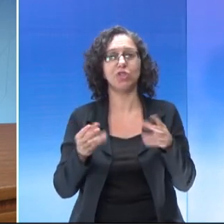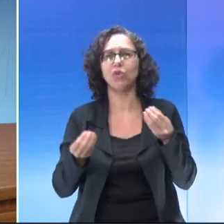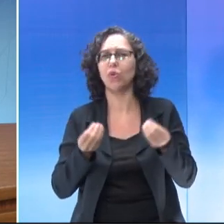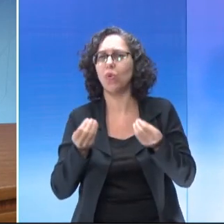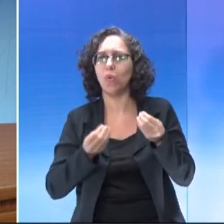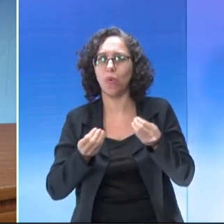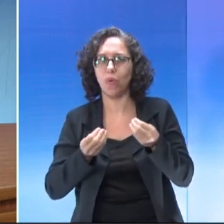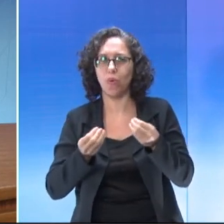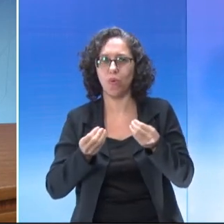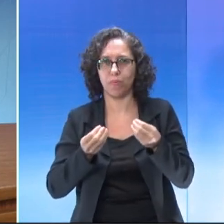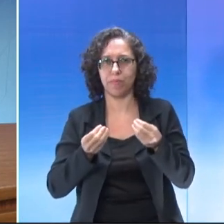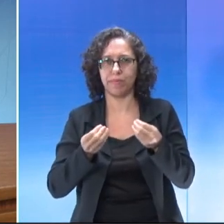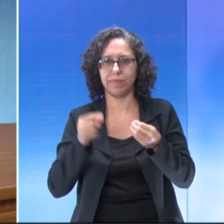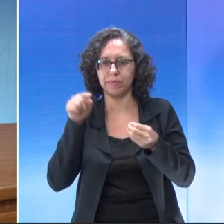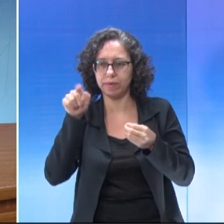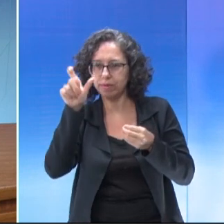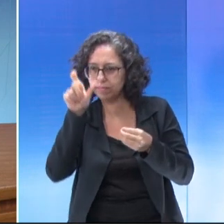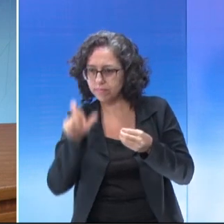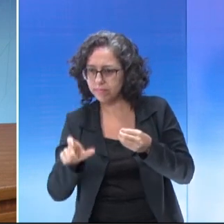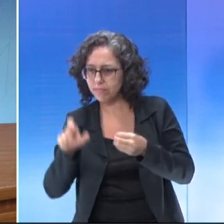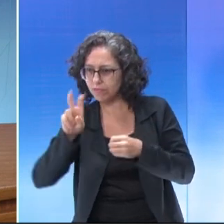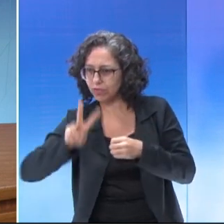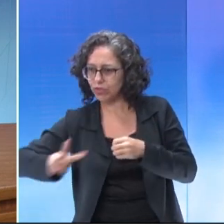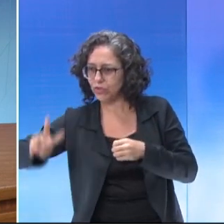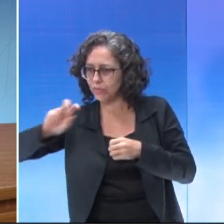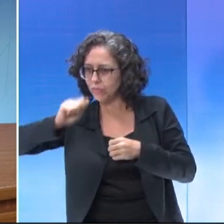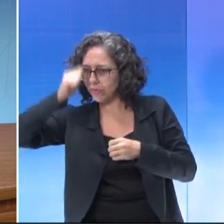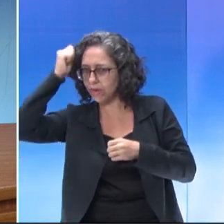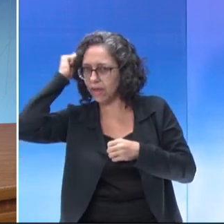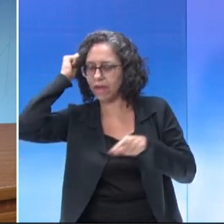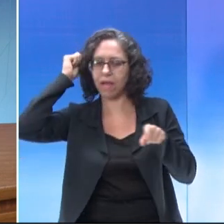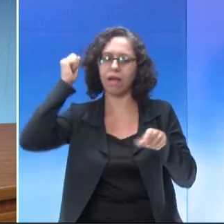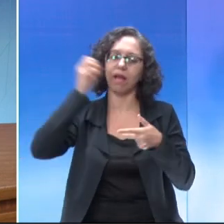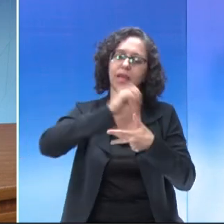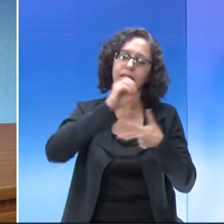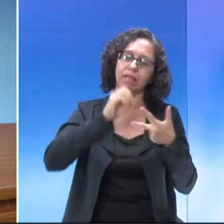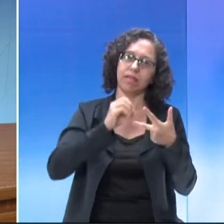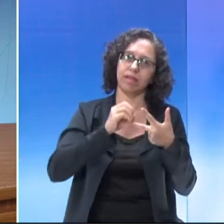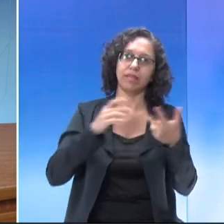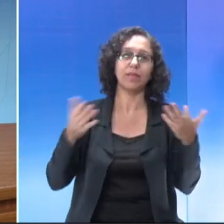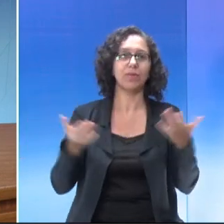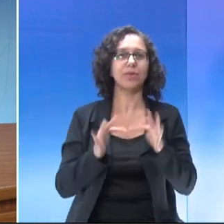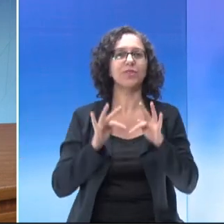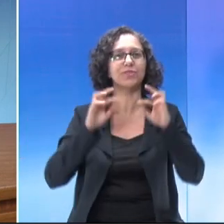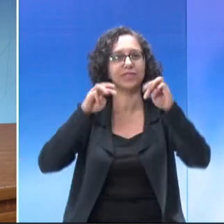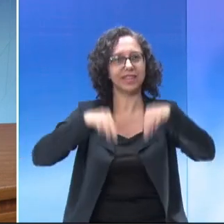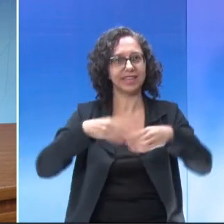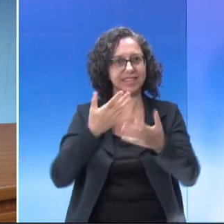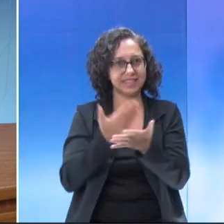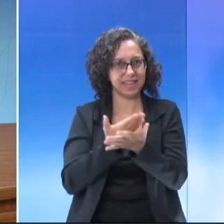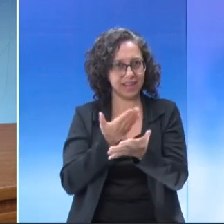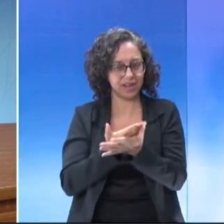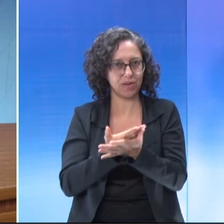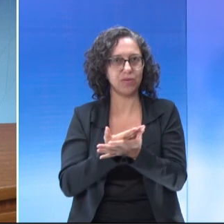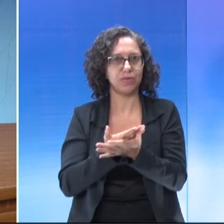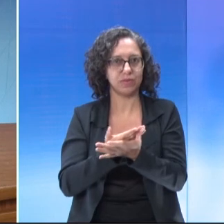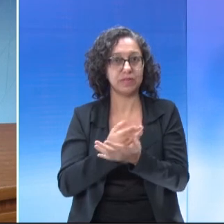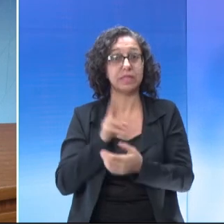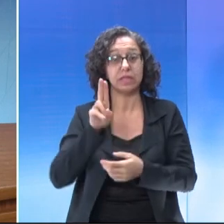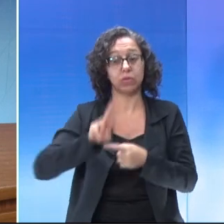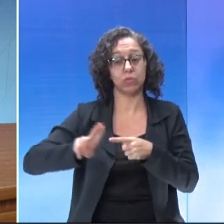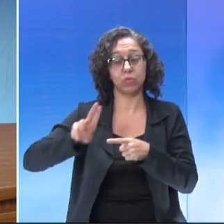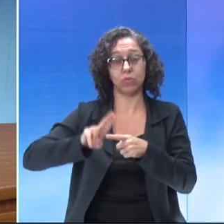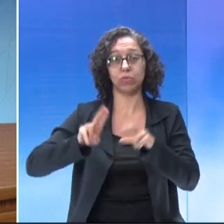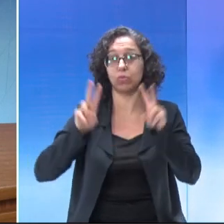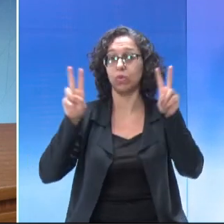diferenciar como que é abordada as questões do Enem e do vestibular, para você não se confundir. E a gente termina então a aula de hoje.